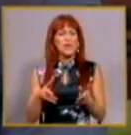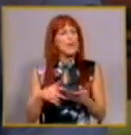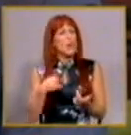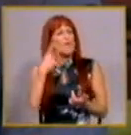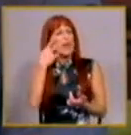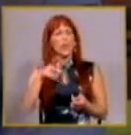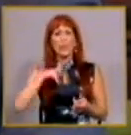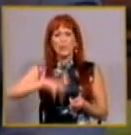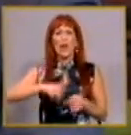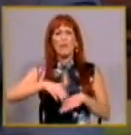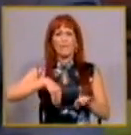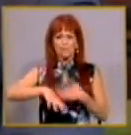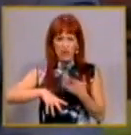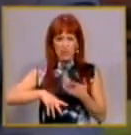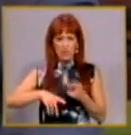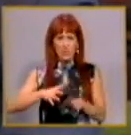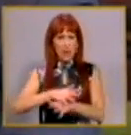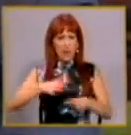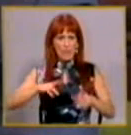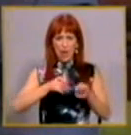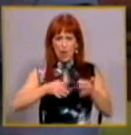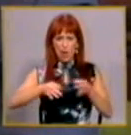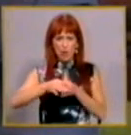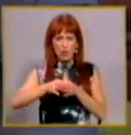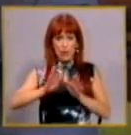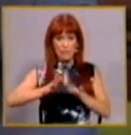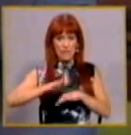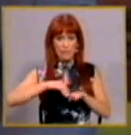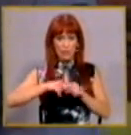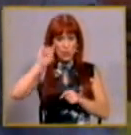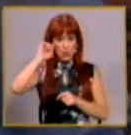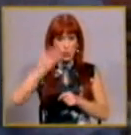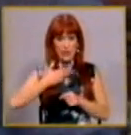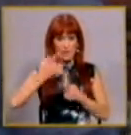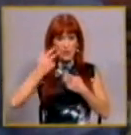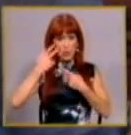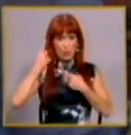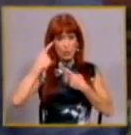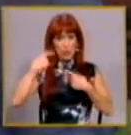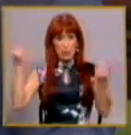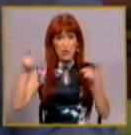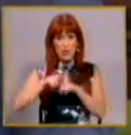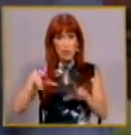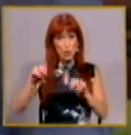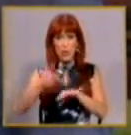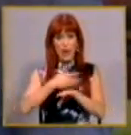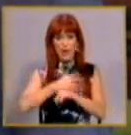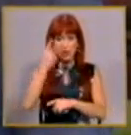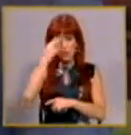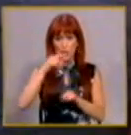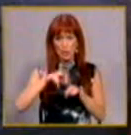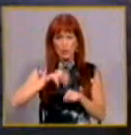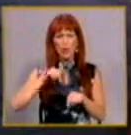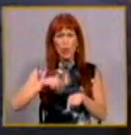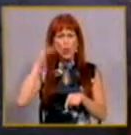país hoje fez o maior ajustamento que era necessário fazer no déficit externo, nunca o tinha feito na história de Portugal. Tem hoje um déficit